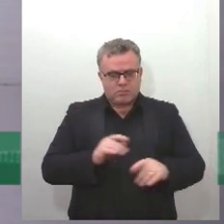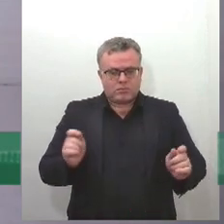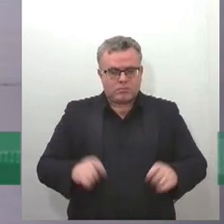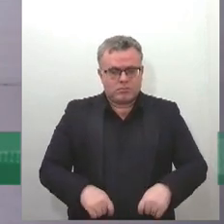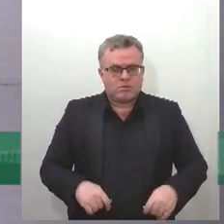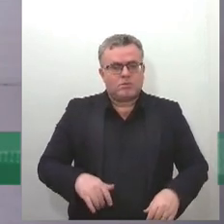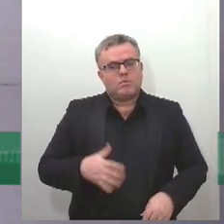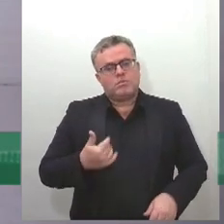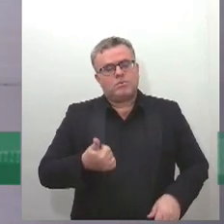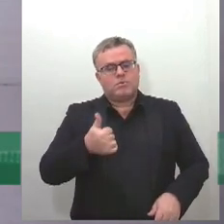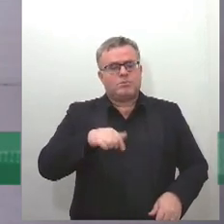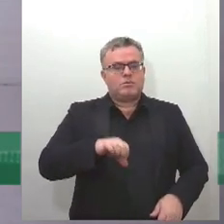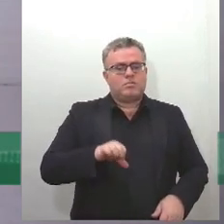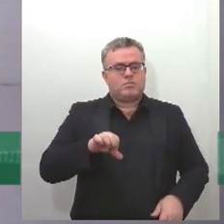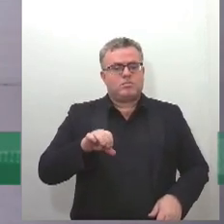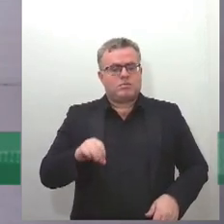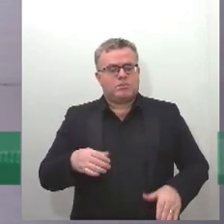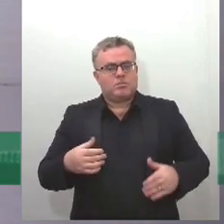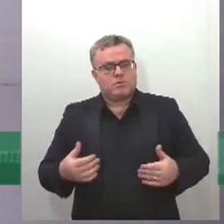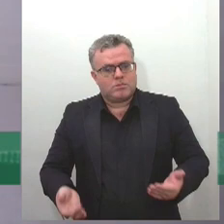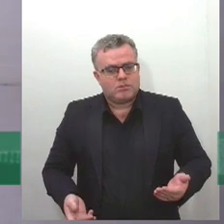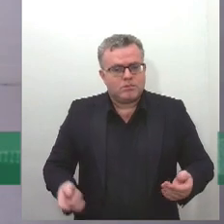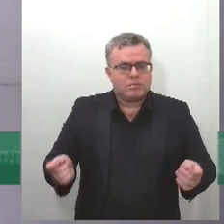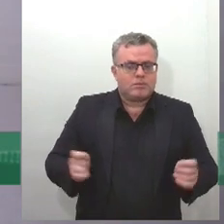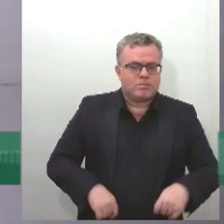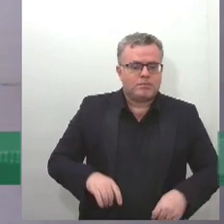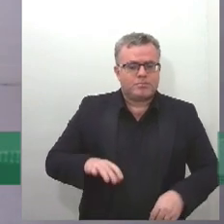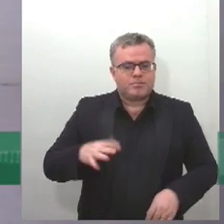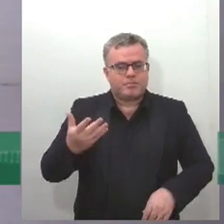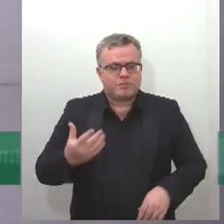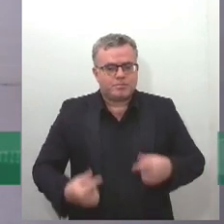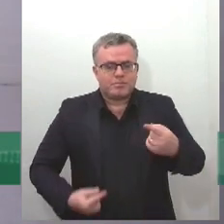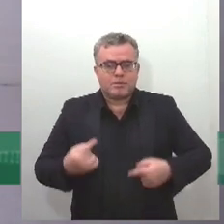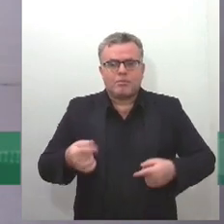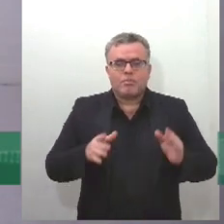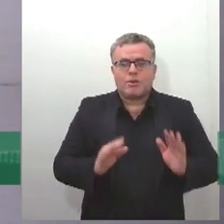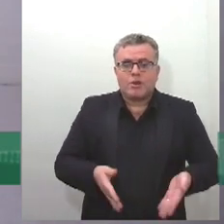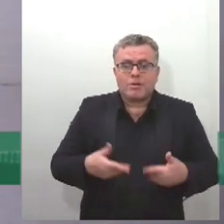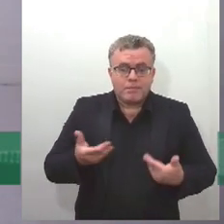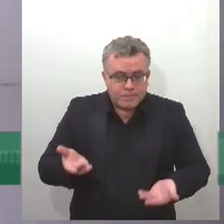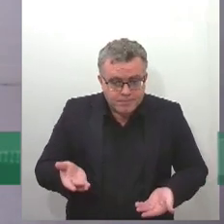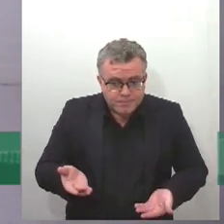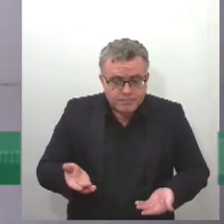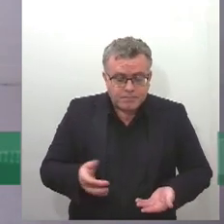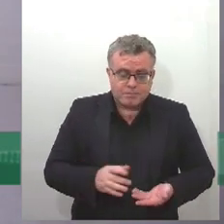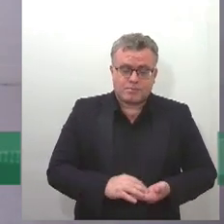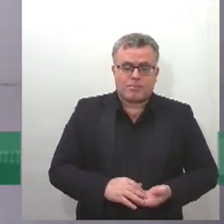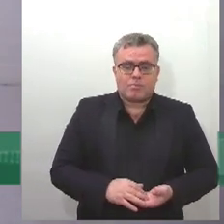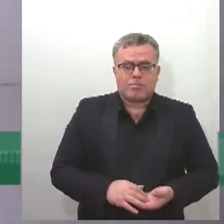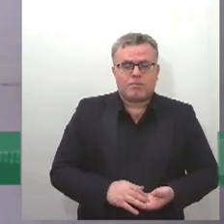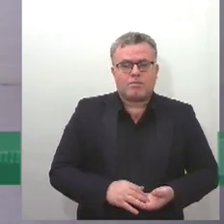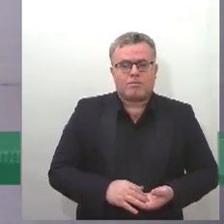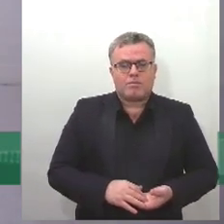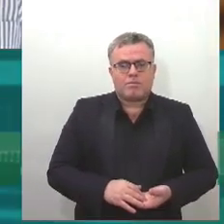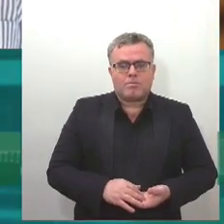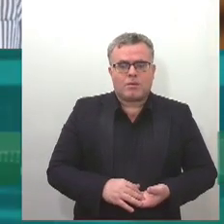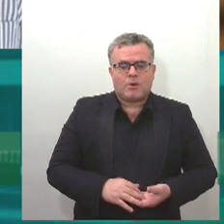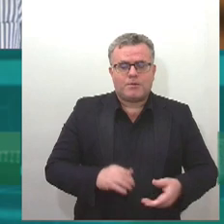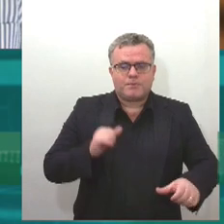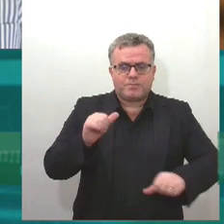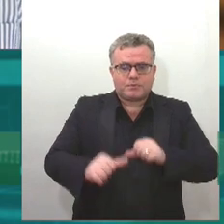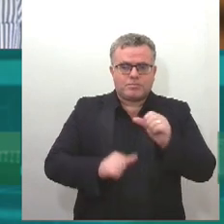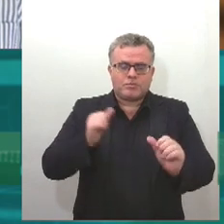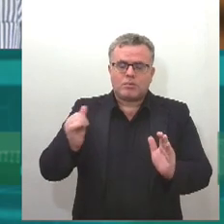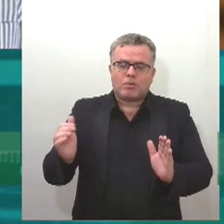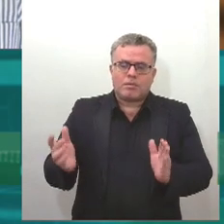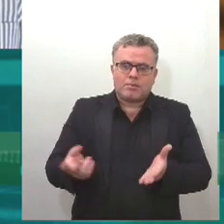quando suscitou também esse tipo de debate Olha a reforma tributária é um sonho